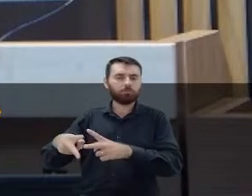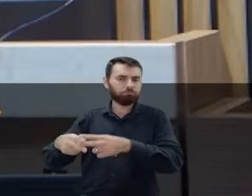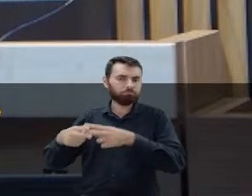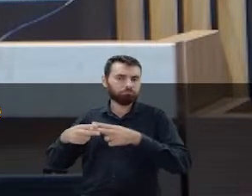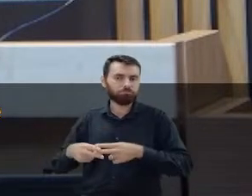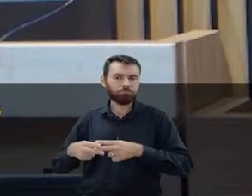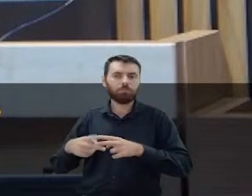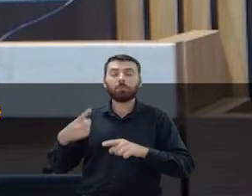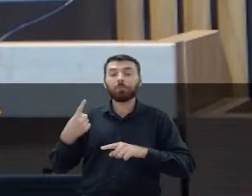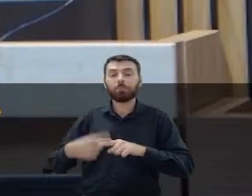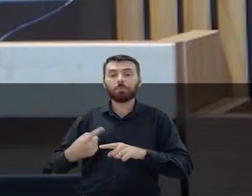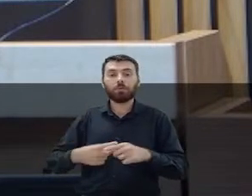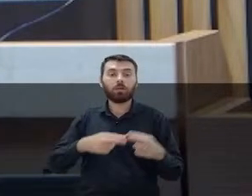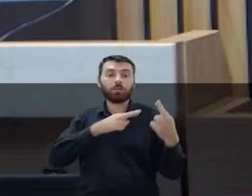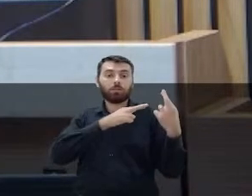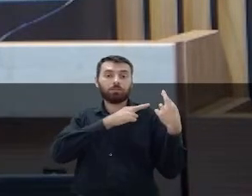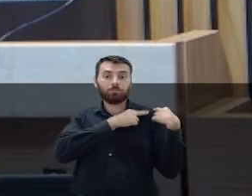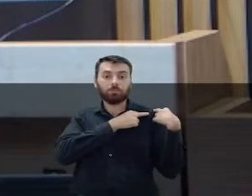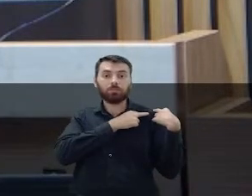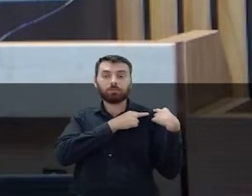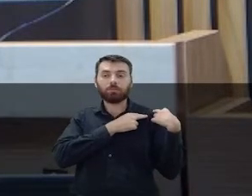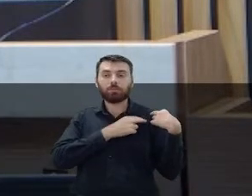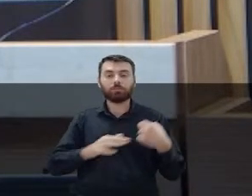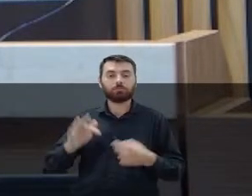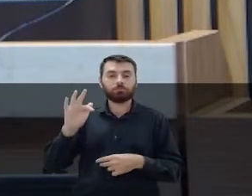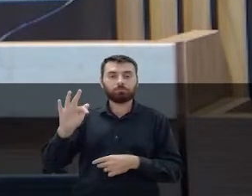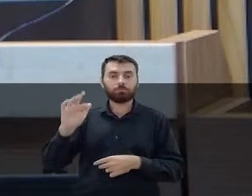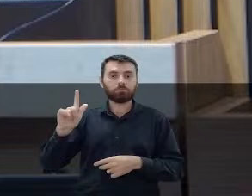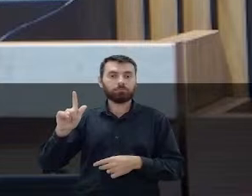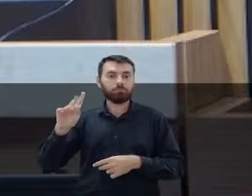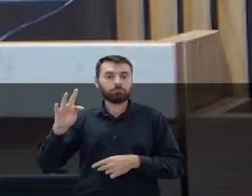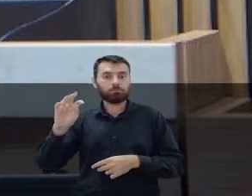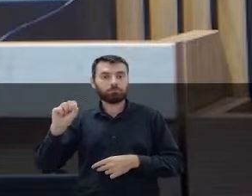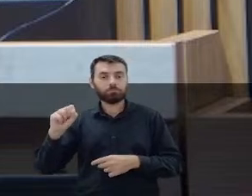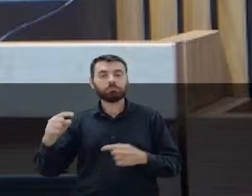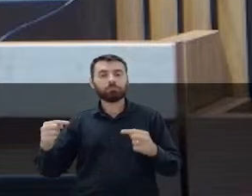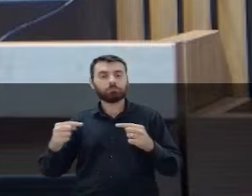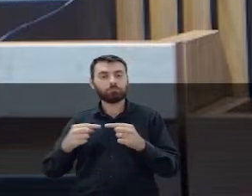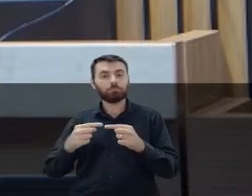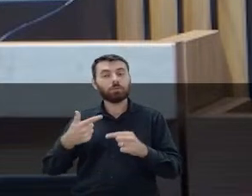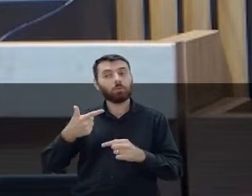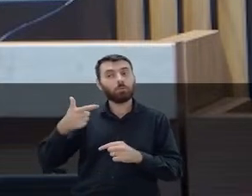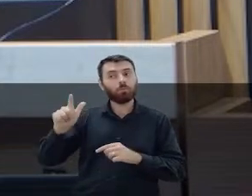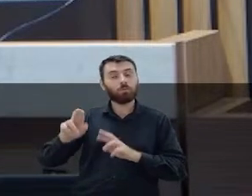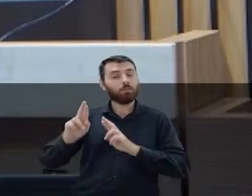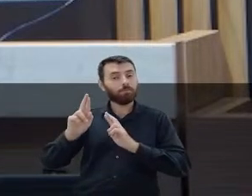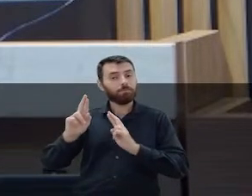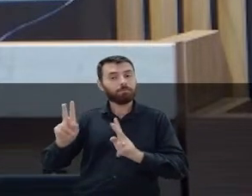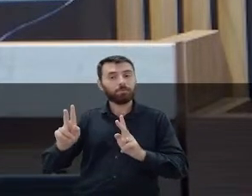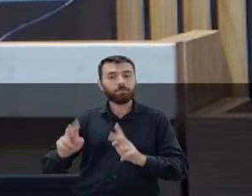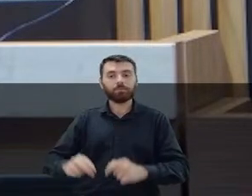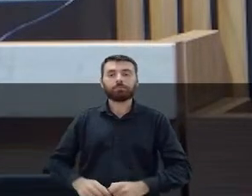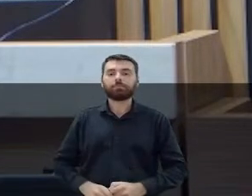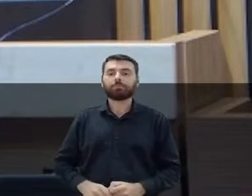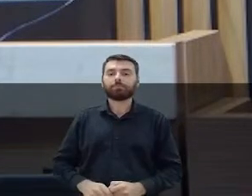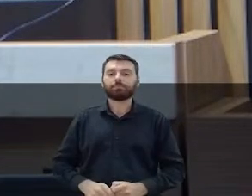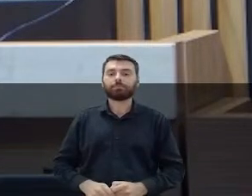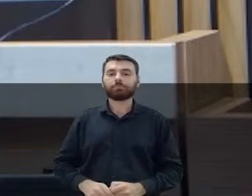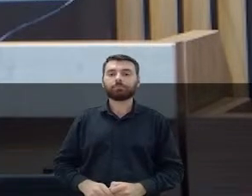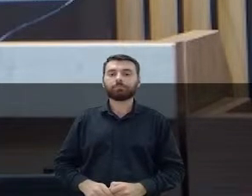da responsabilidade civil e previdenciária possuem finalidades distintas e dependem de